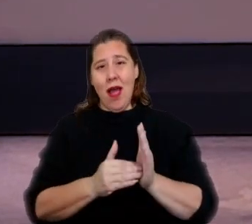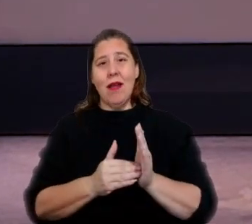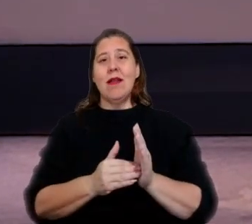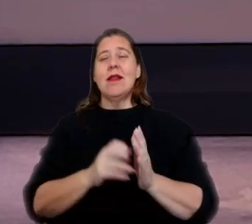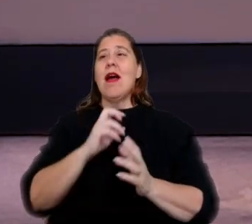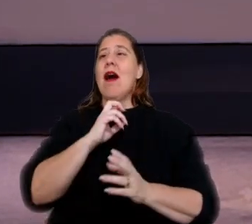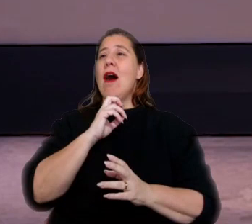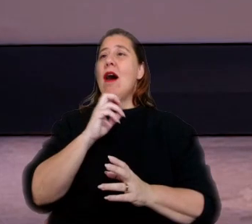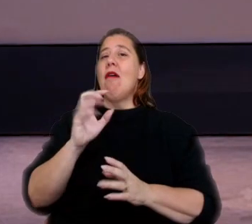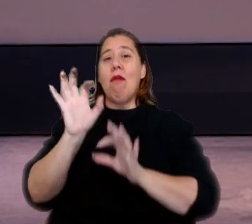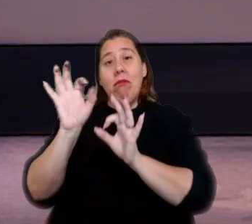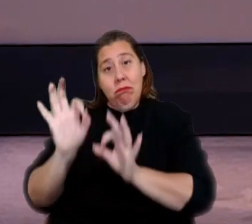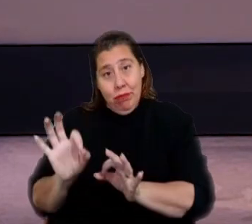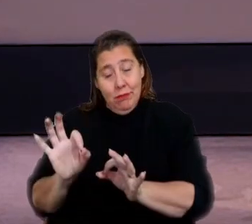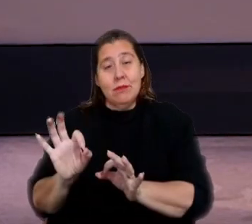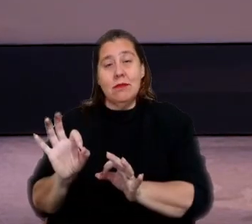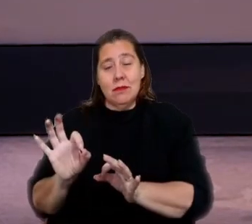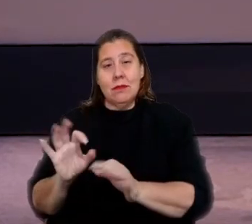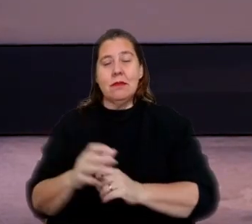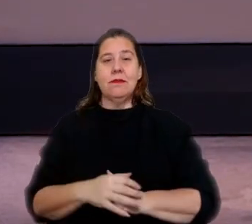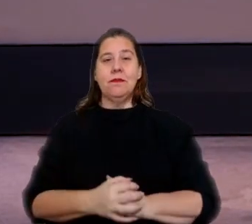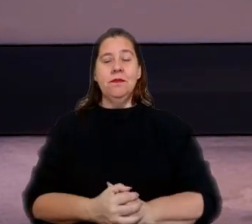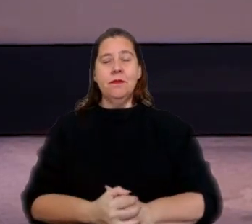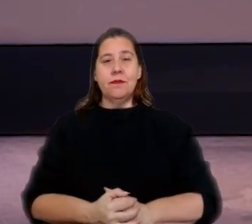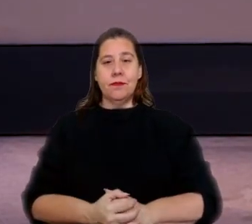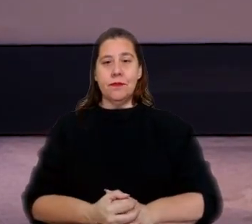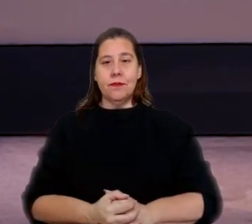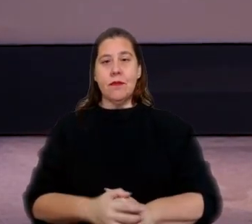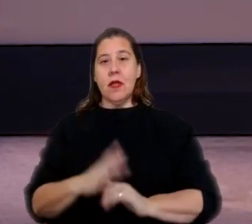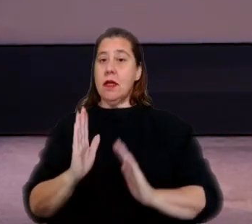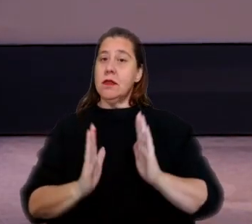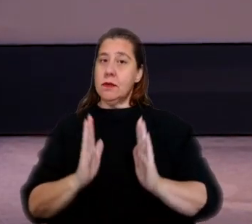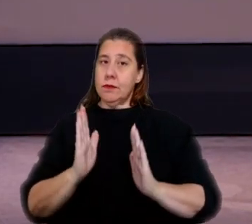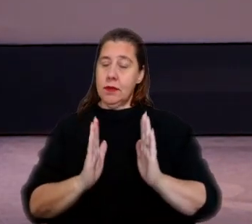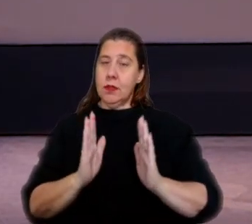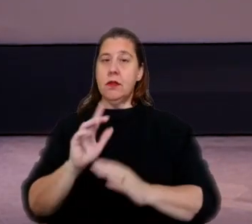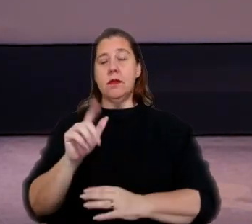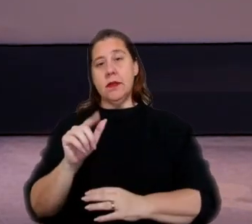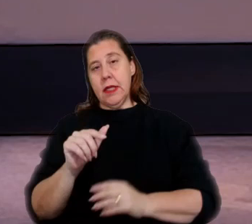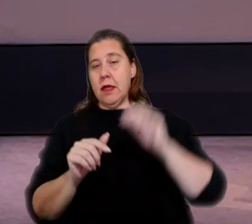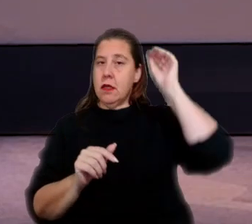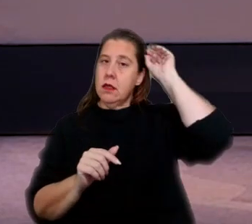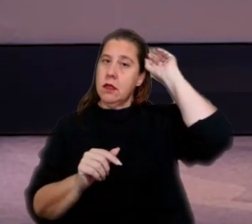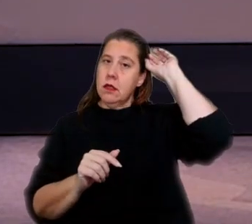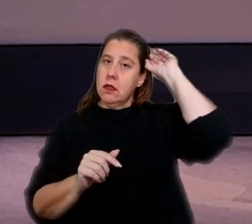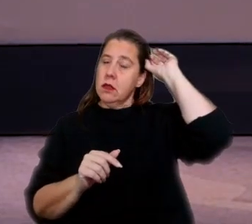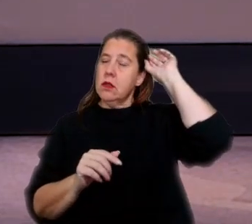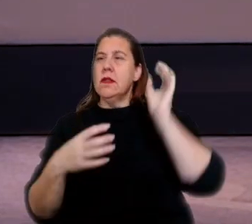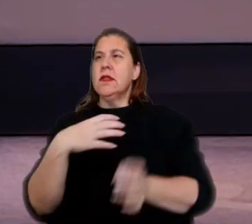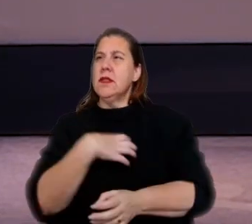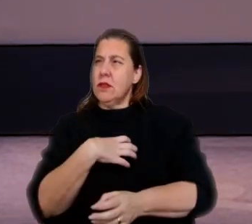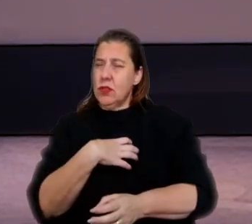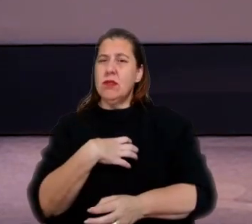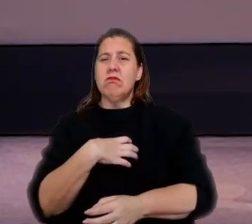tempo até achar o tom, para cada um encontrar seu tom, e esse tempo... acho que dá com